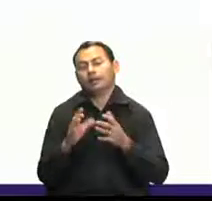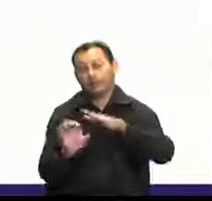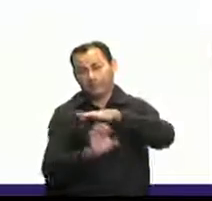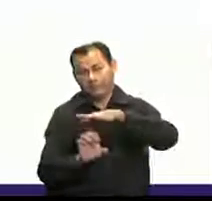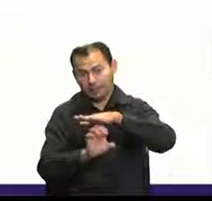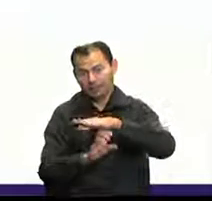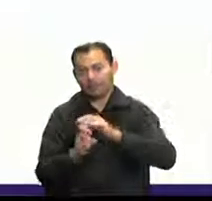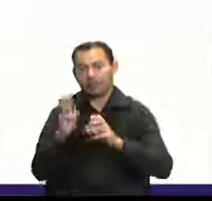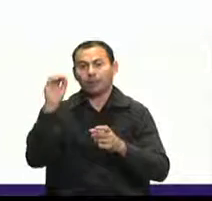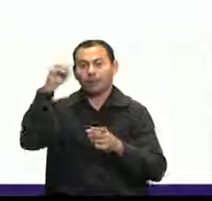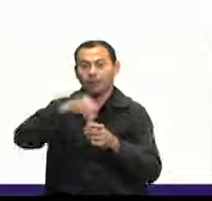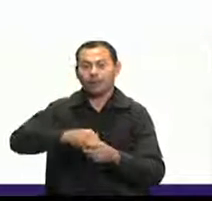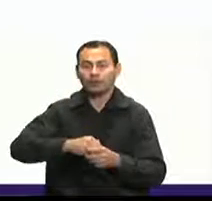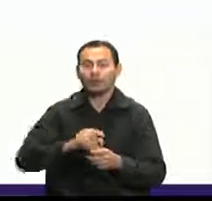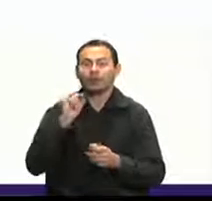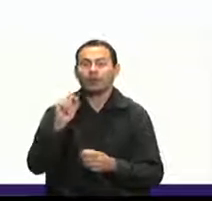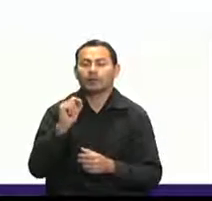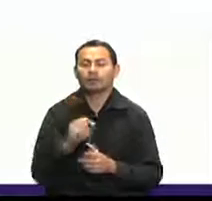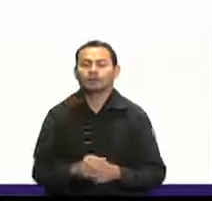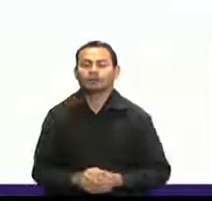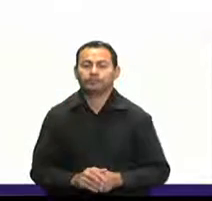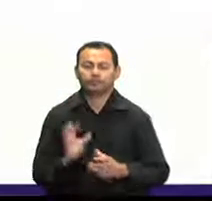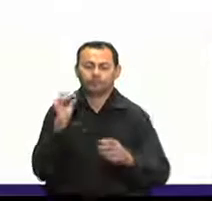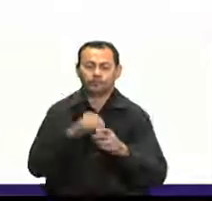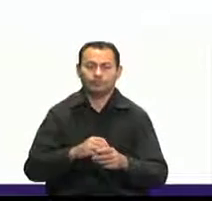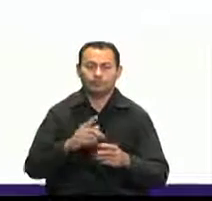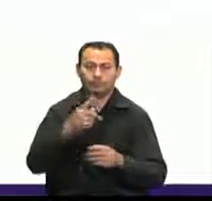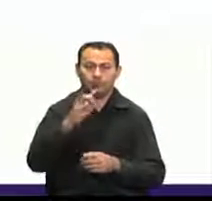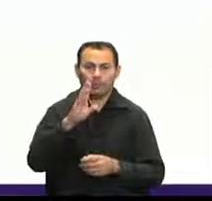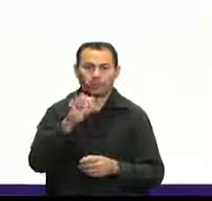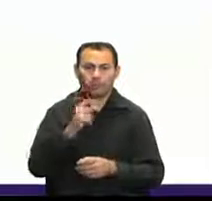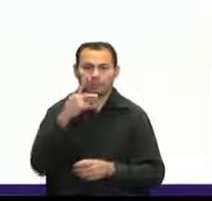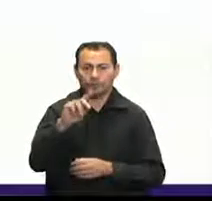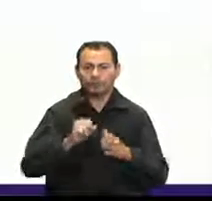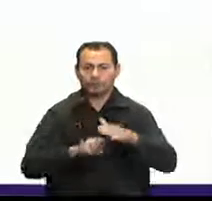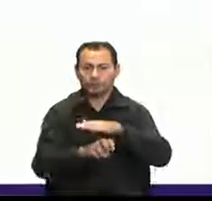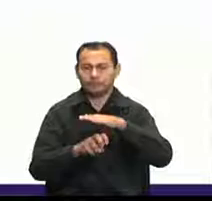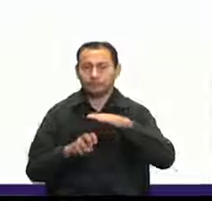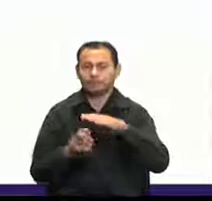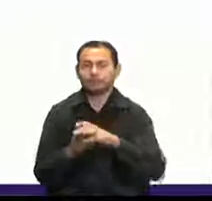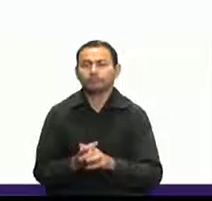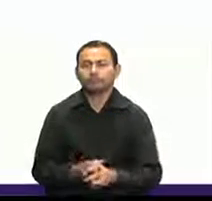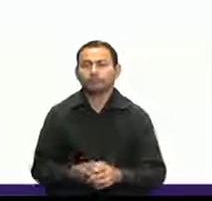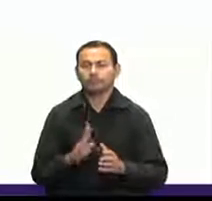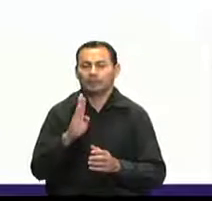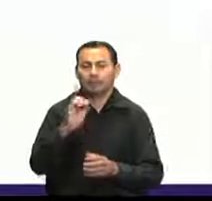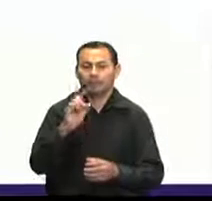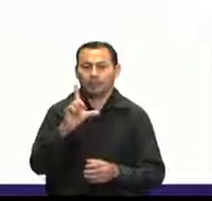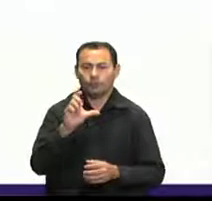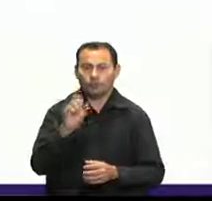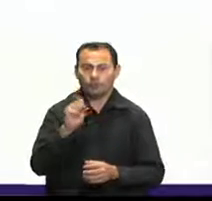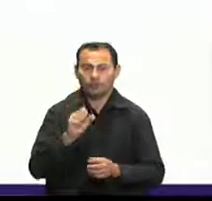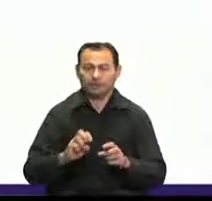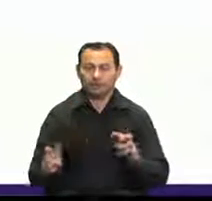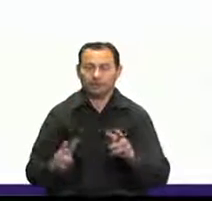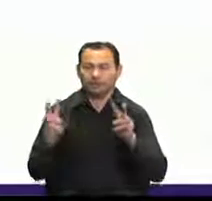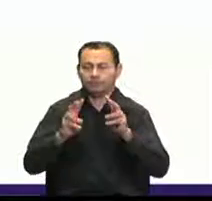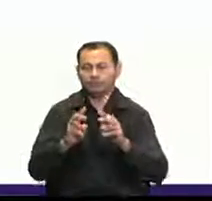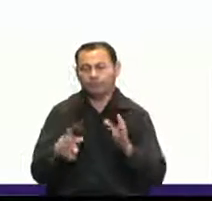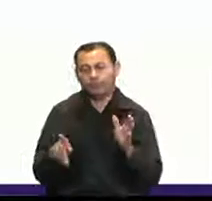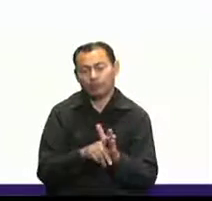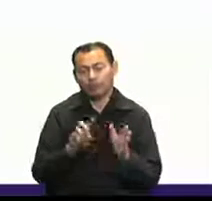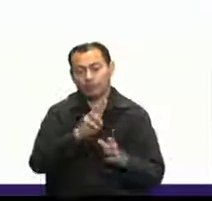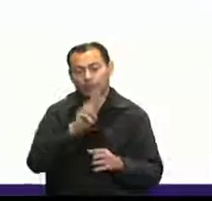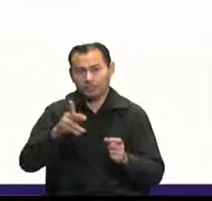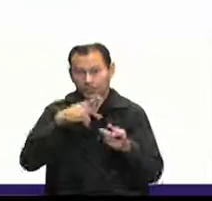empresa ela vai colocar o que a colocação pública de suas ações na bolsa de valores como o próprio